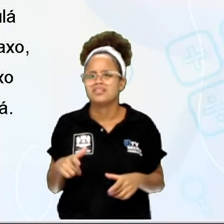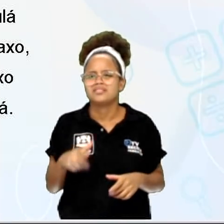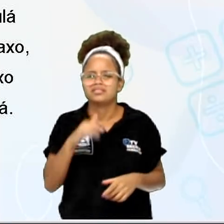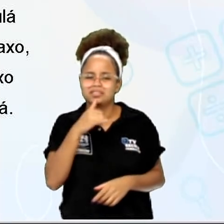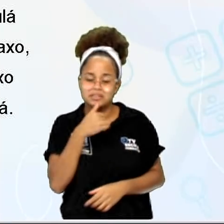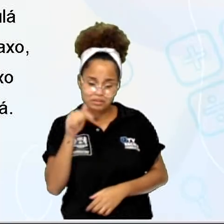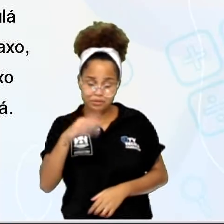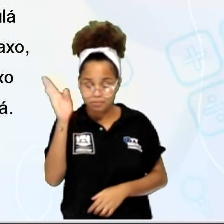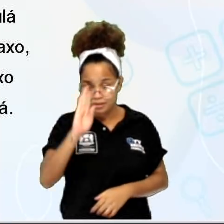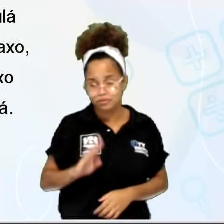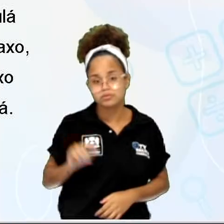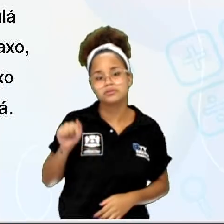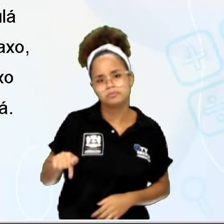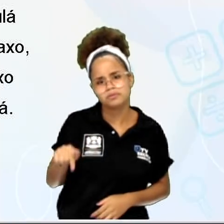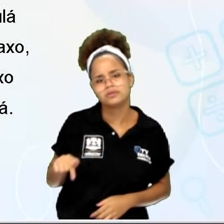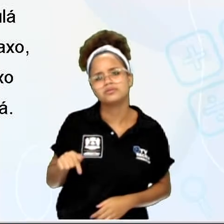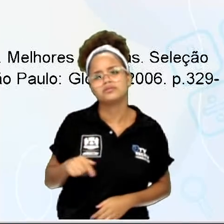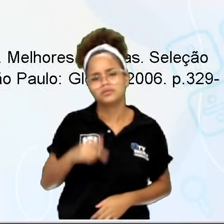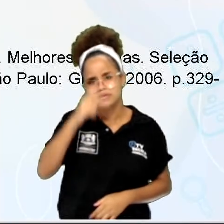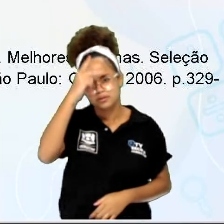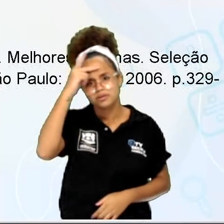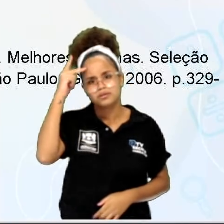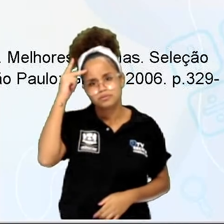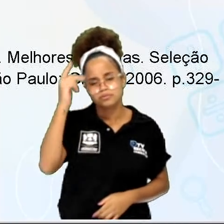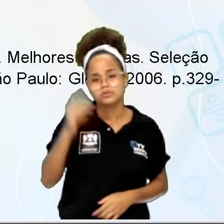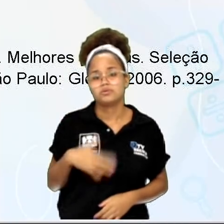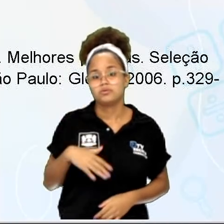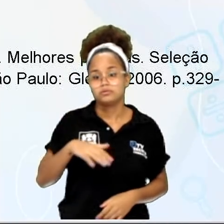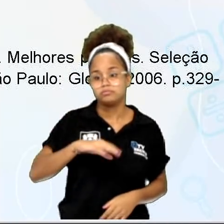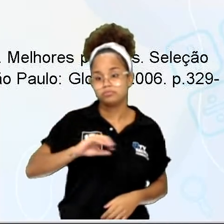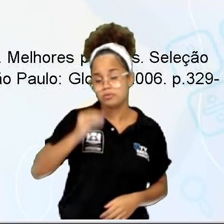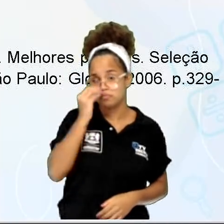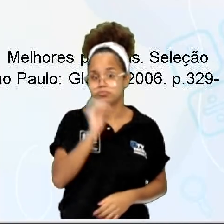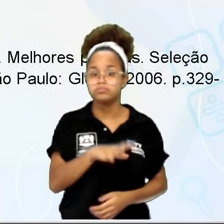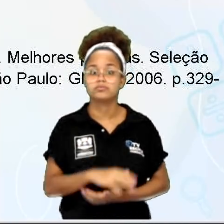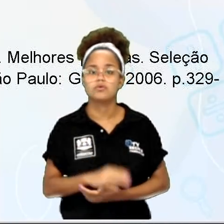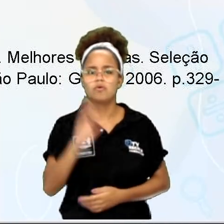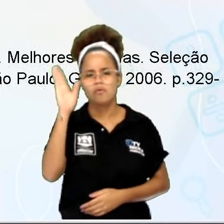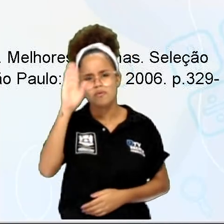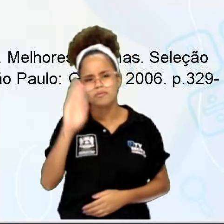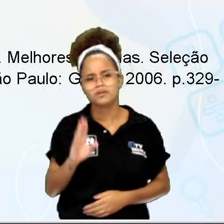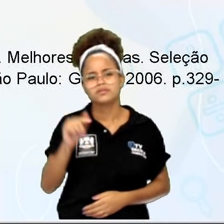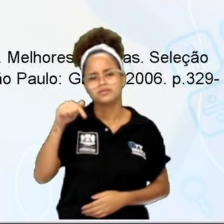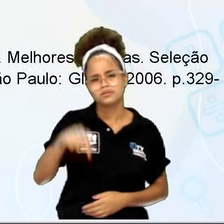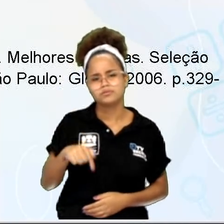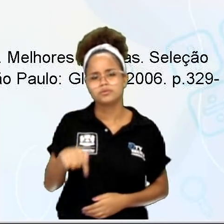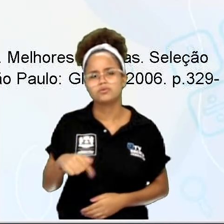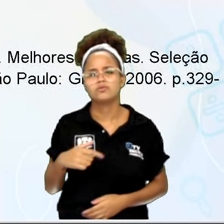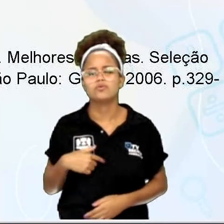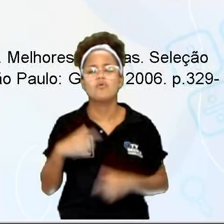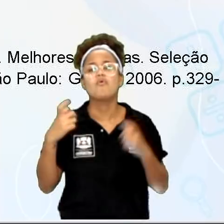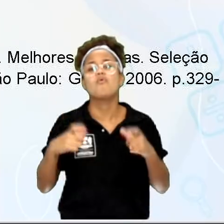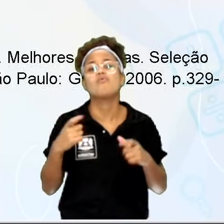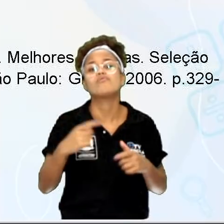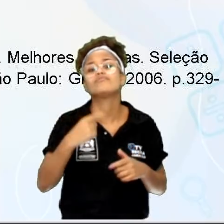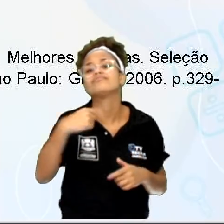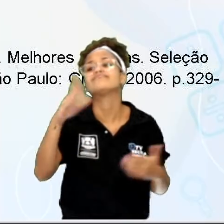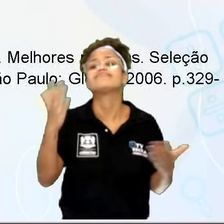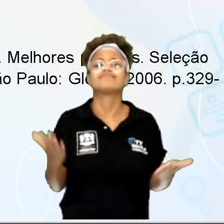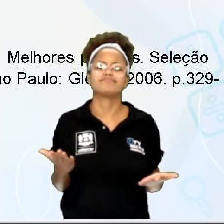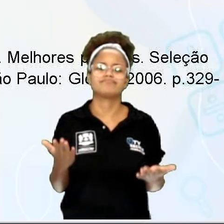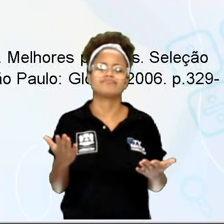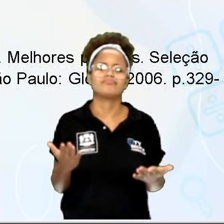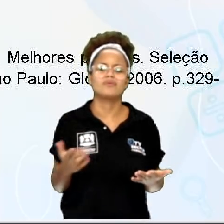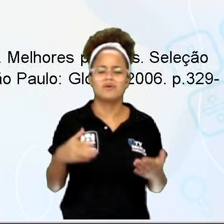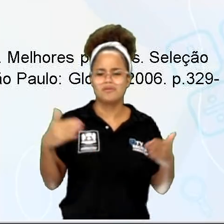deste Brasil de baixo a classe dos marginar. Meu Brasil de baixo, amigo, para onde é que você vai nesta vida